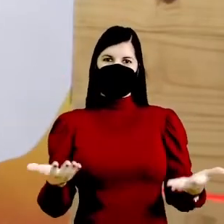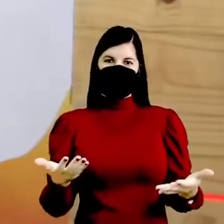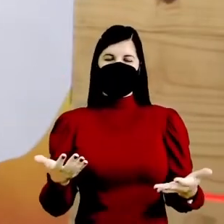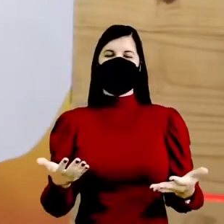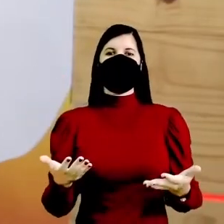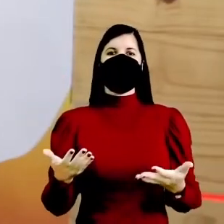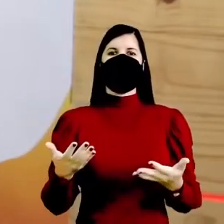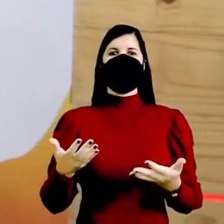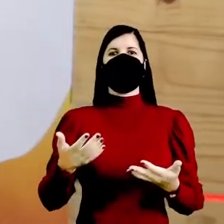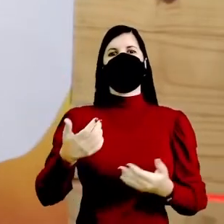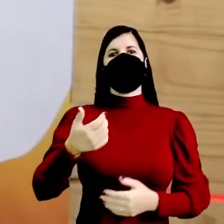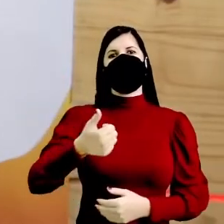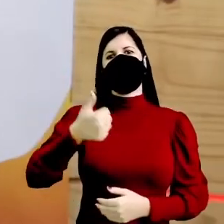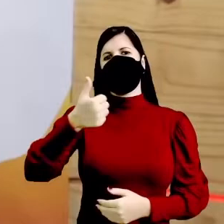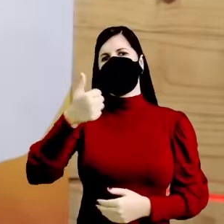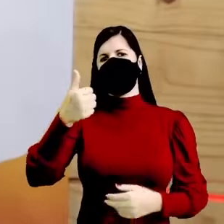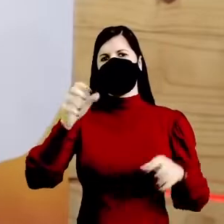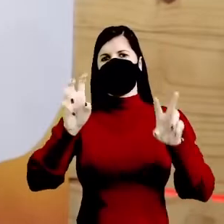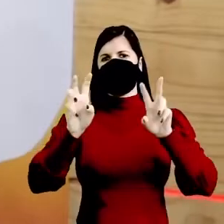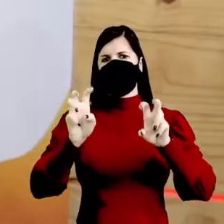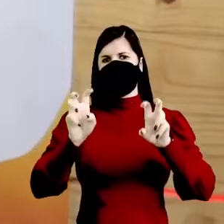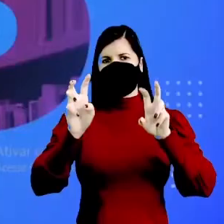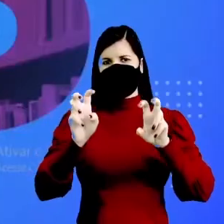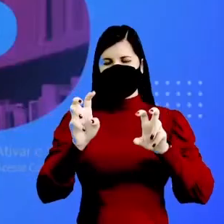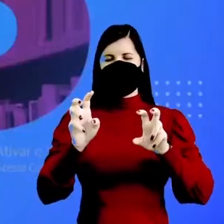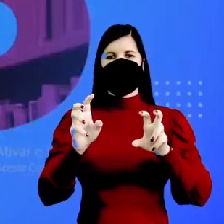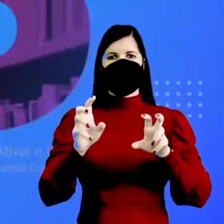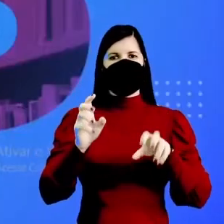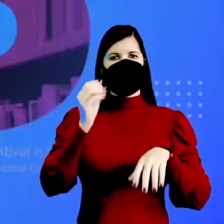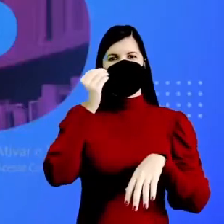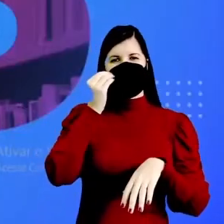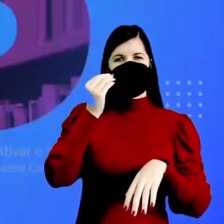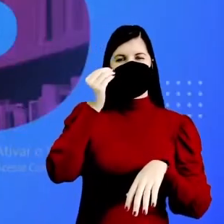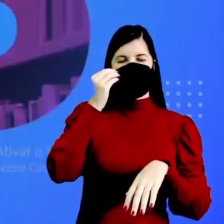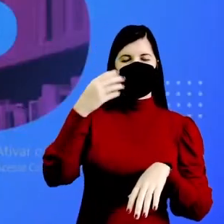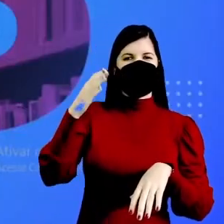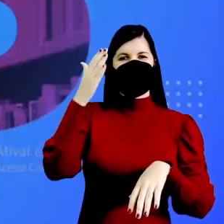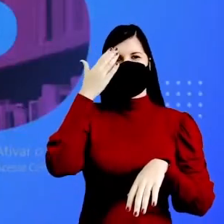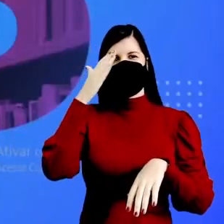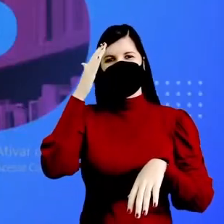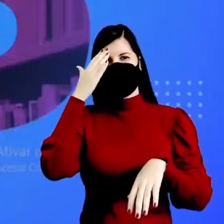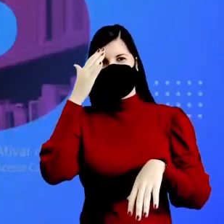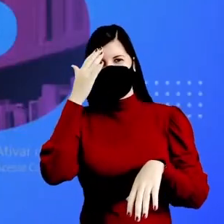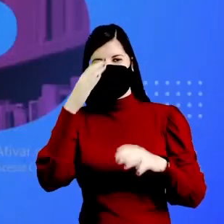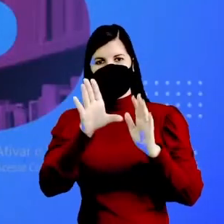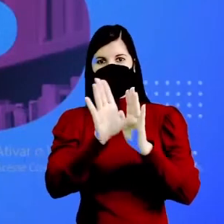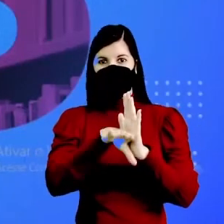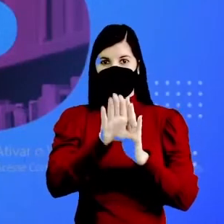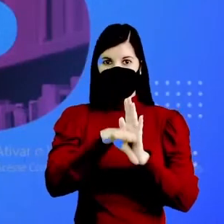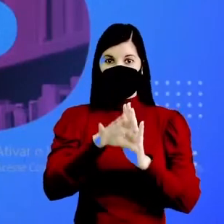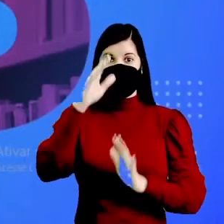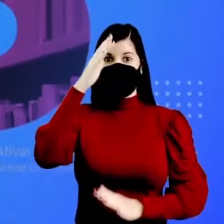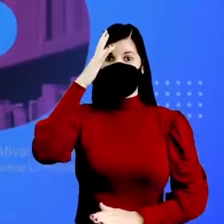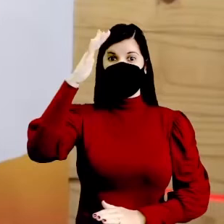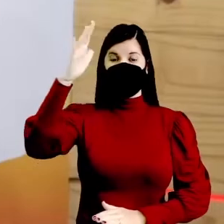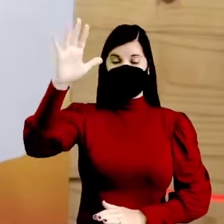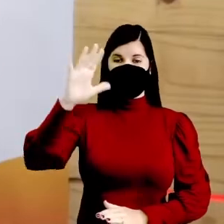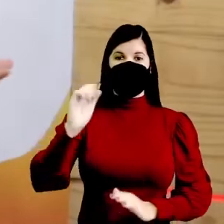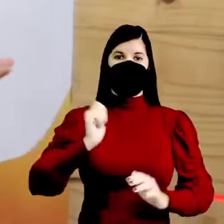Gente, essa primeira competência, a gente vai tentar compreender os fundamentos das teorias clássicas de